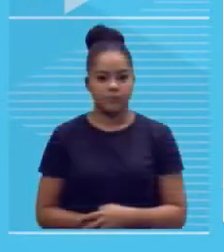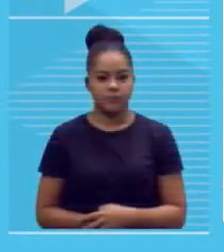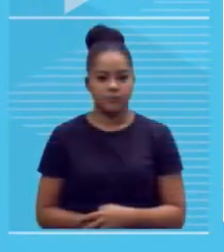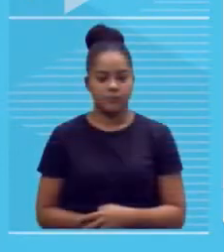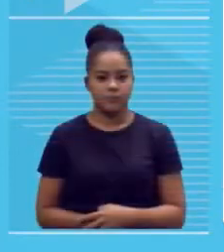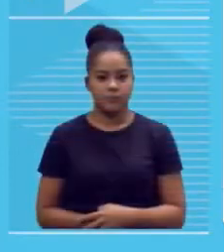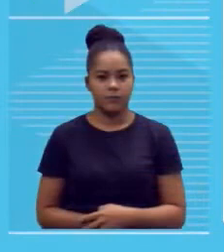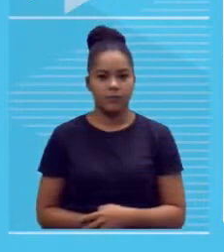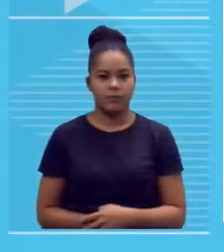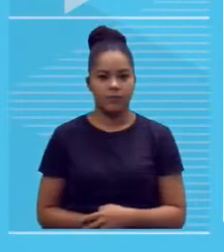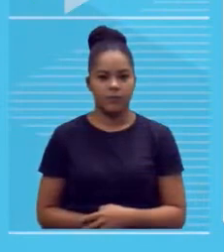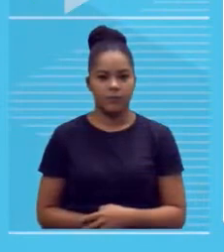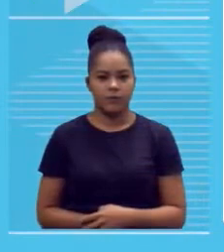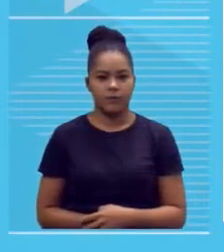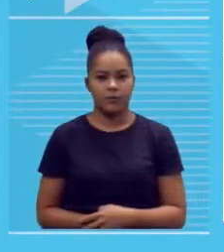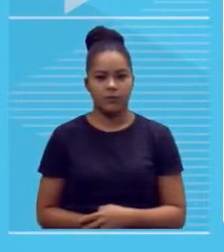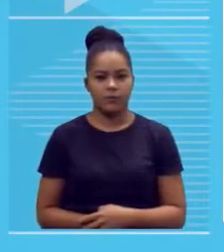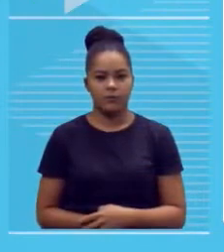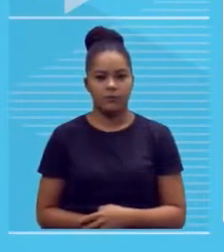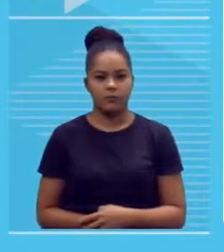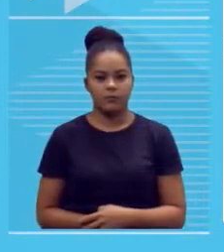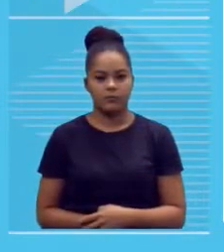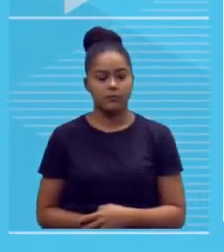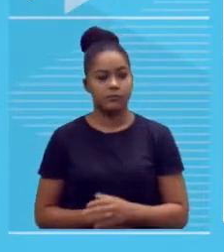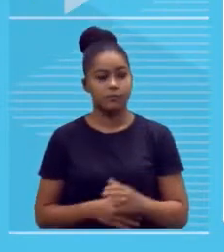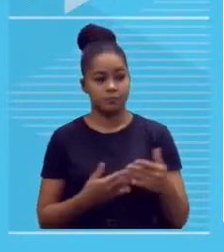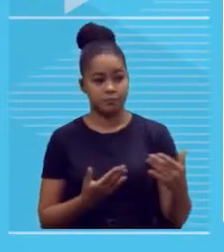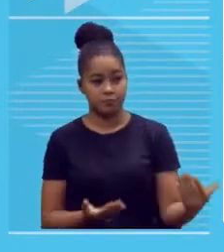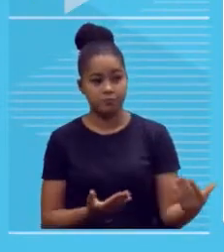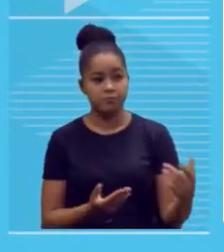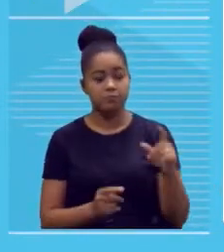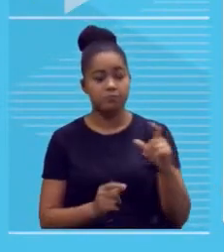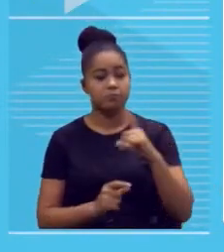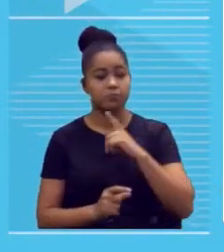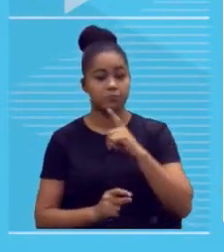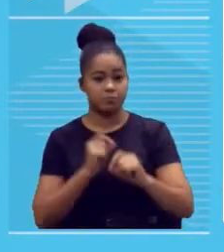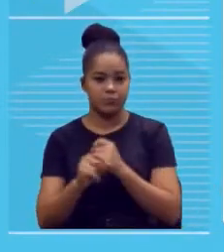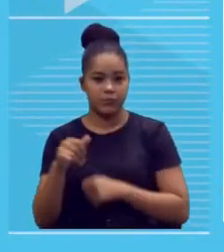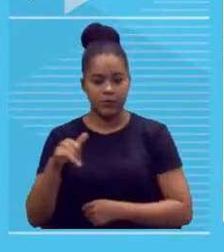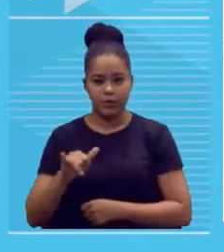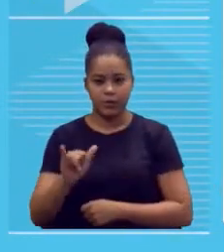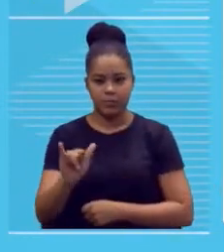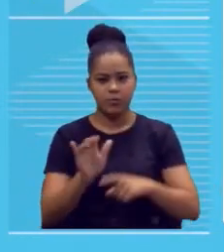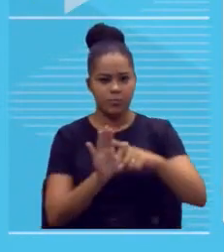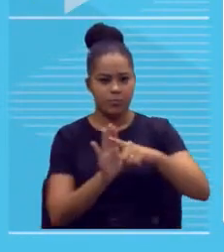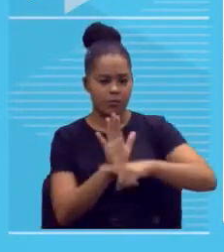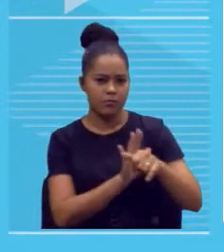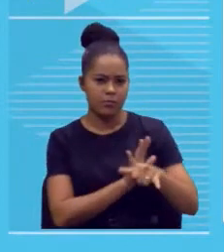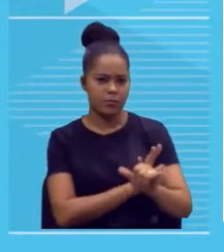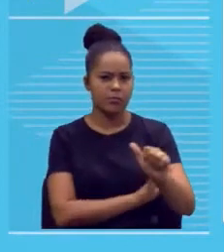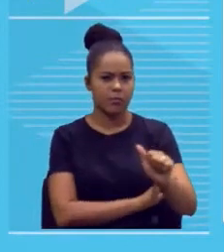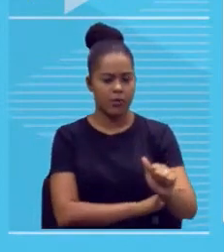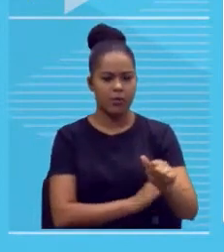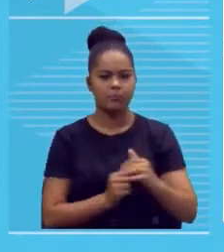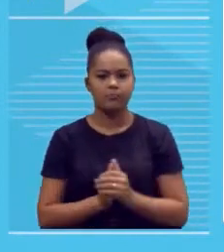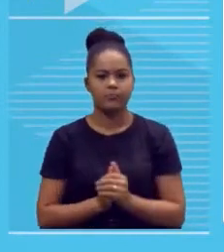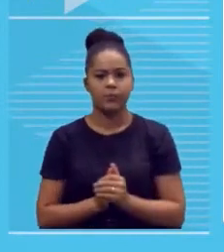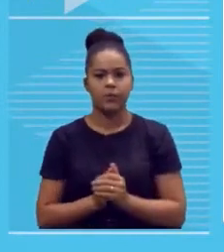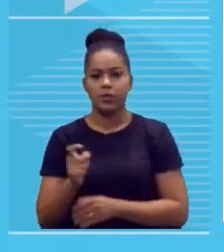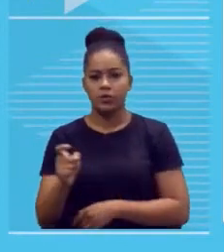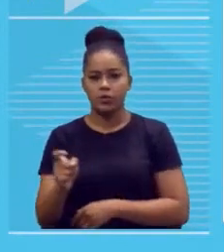entendeu que o coeficiente angular, professor, é y menos ya, é x